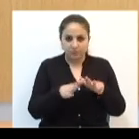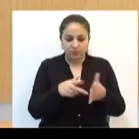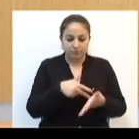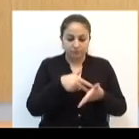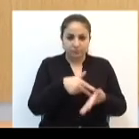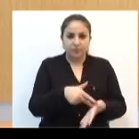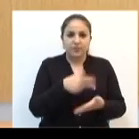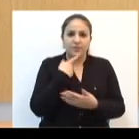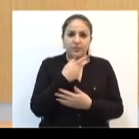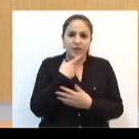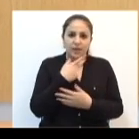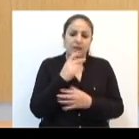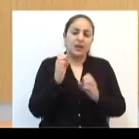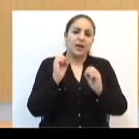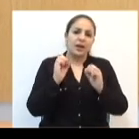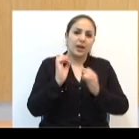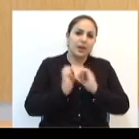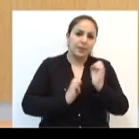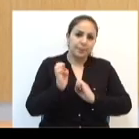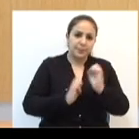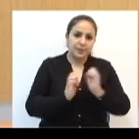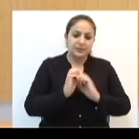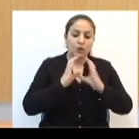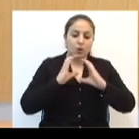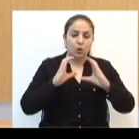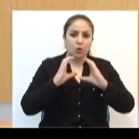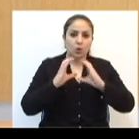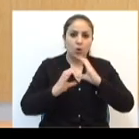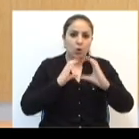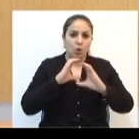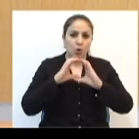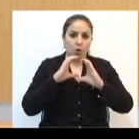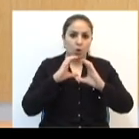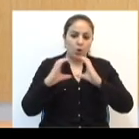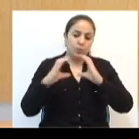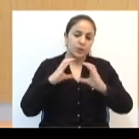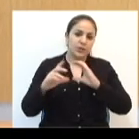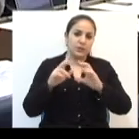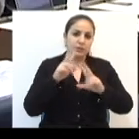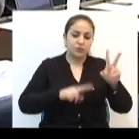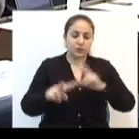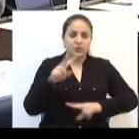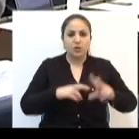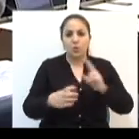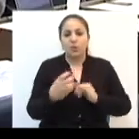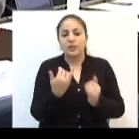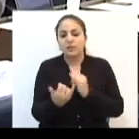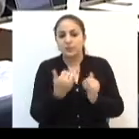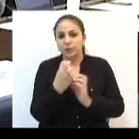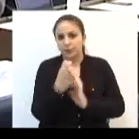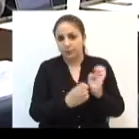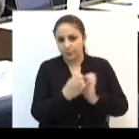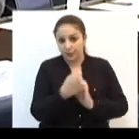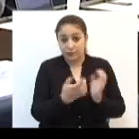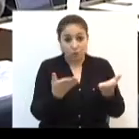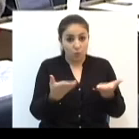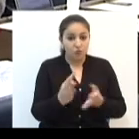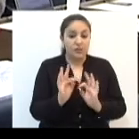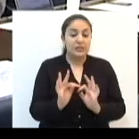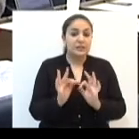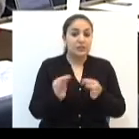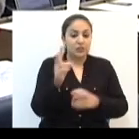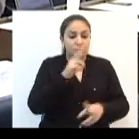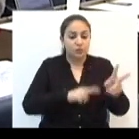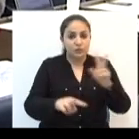a empresa de sistema de comunicação visual como exemplo de empreendedorismo. Hoje, a Tecnovisual